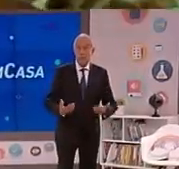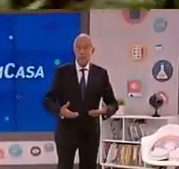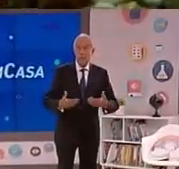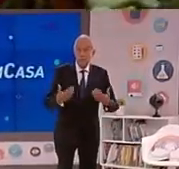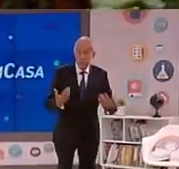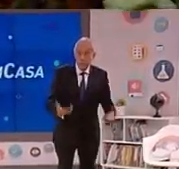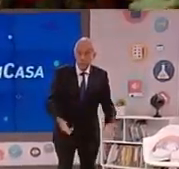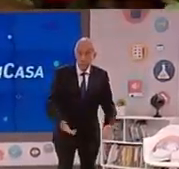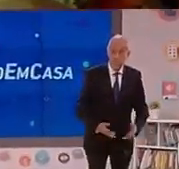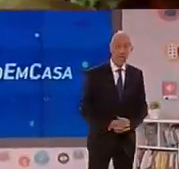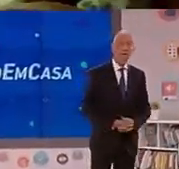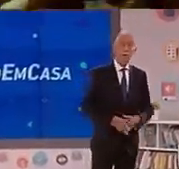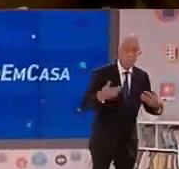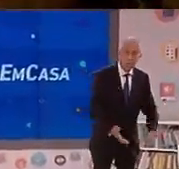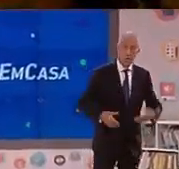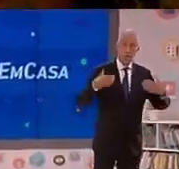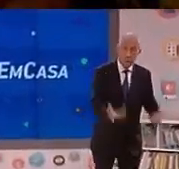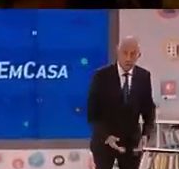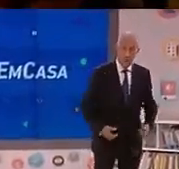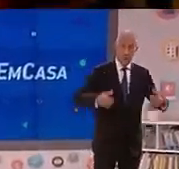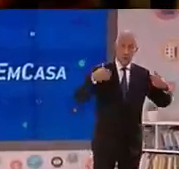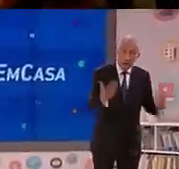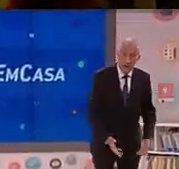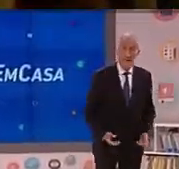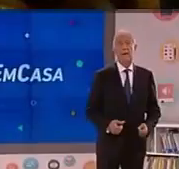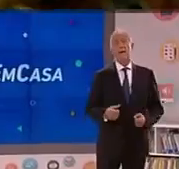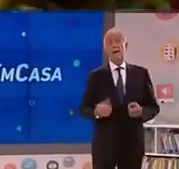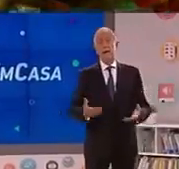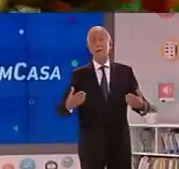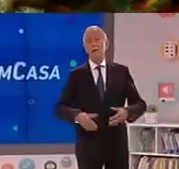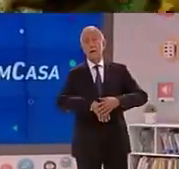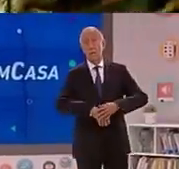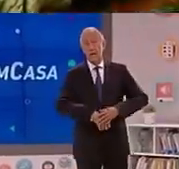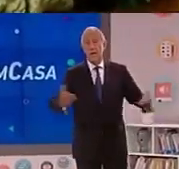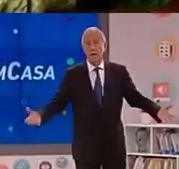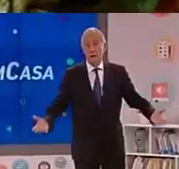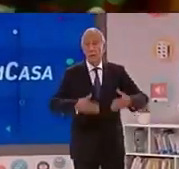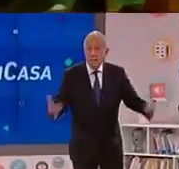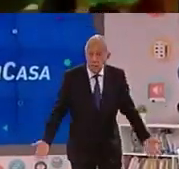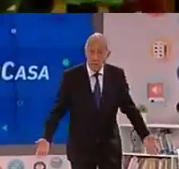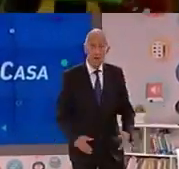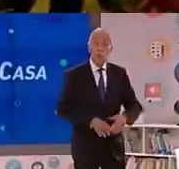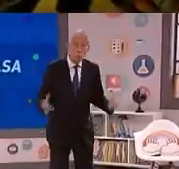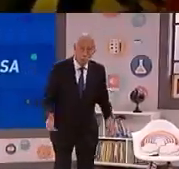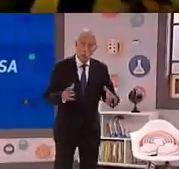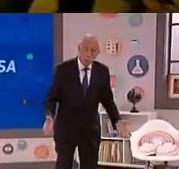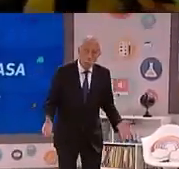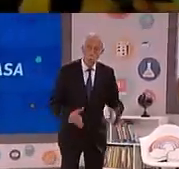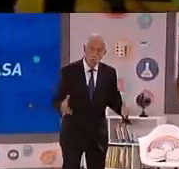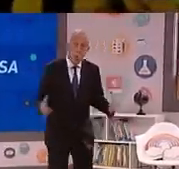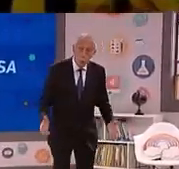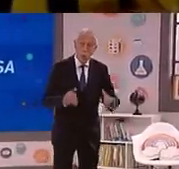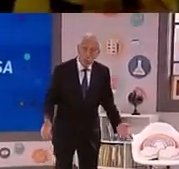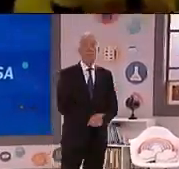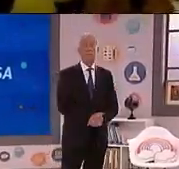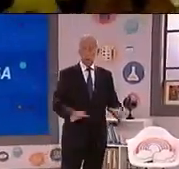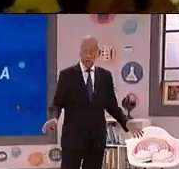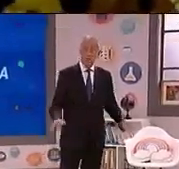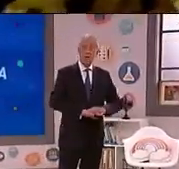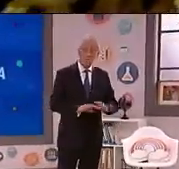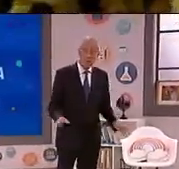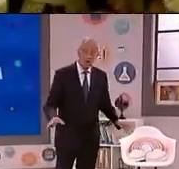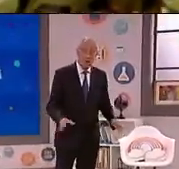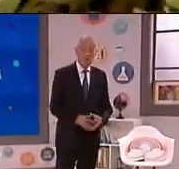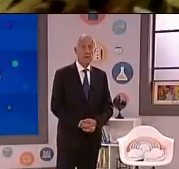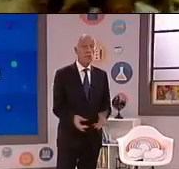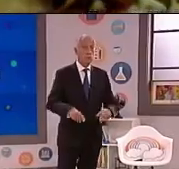Serviço Nacional de Saúde. Aos nossos médicos, aos nossos enfermeiros, aos nossos auxiliares, àqueles que fizeram técnicos diagnósticos insanos. Todos. Foram